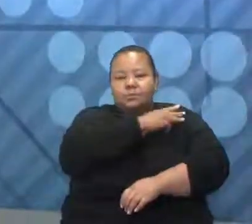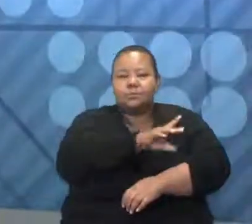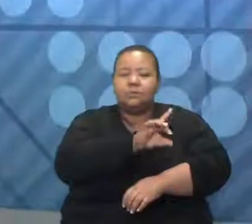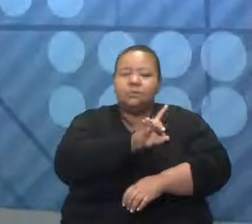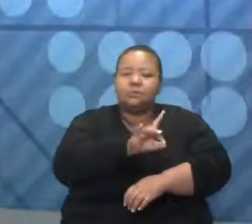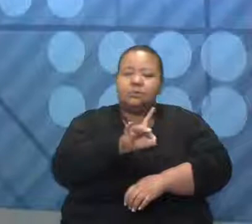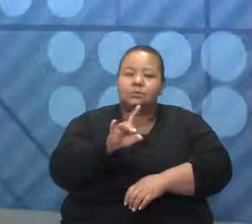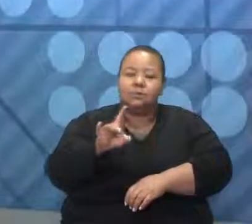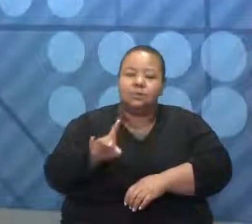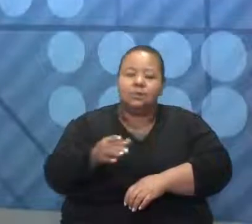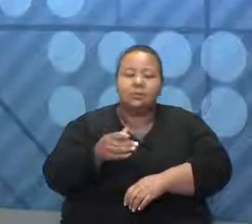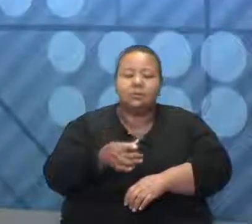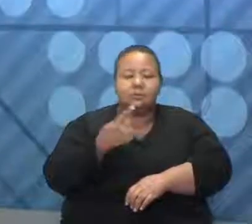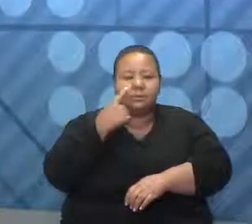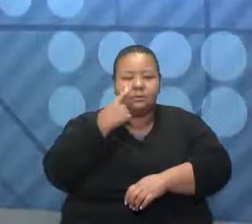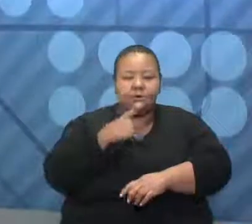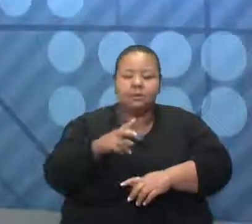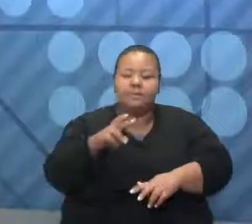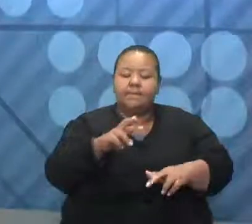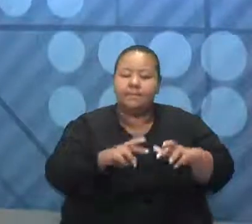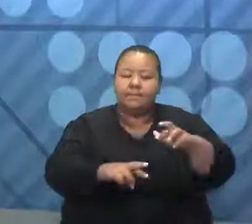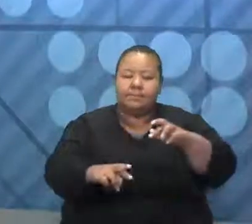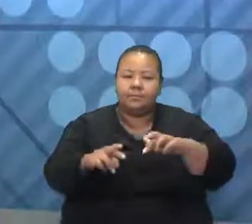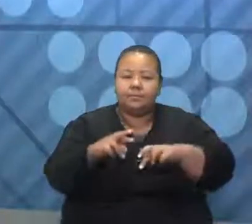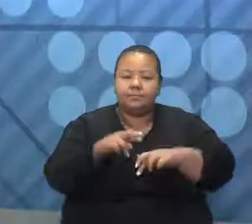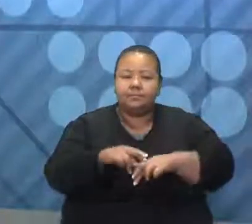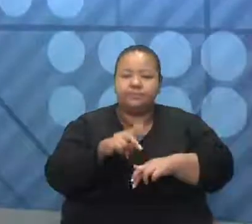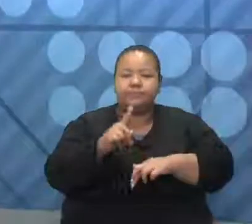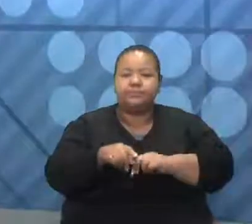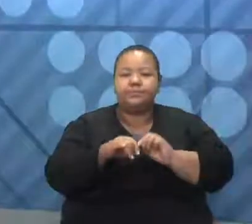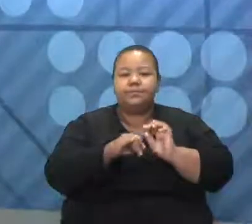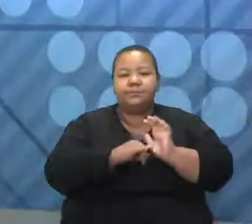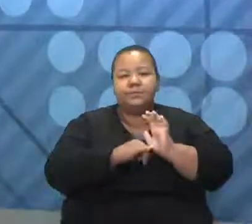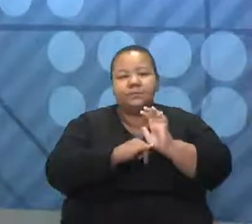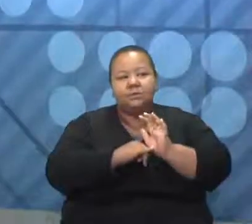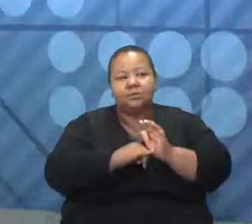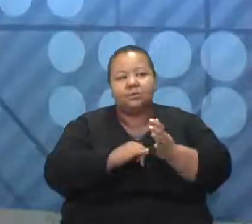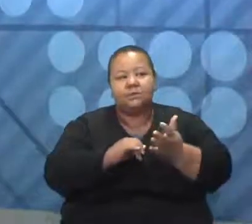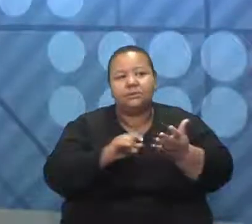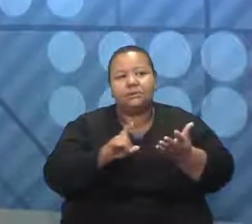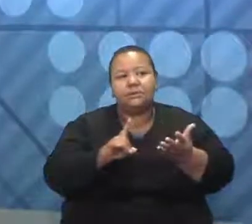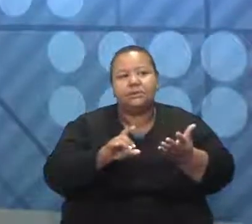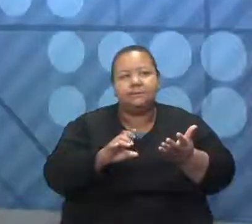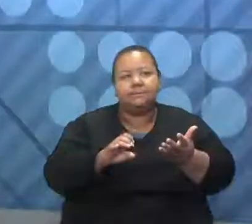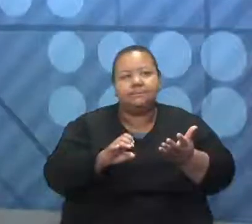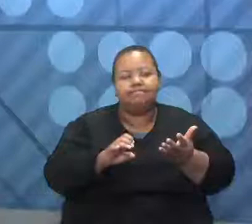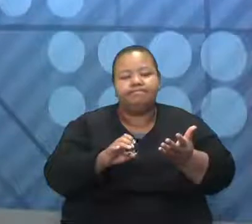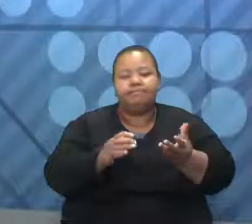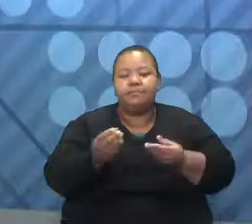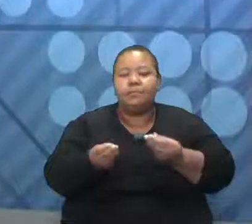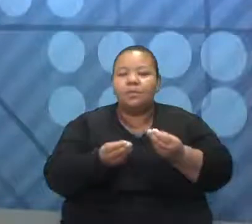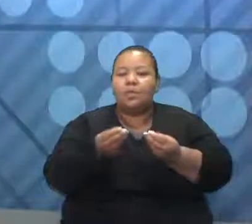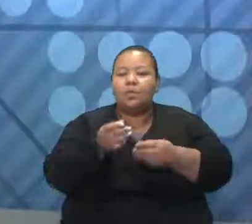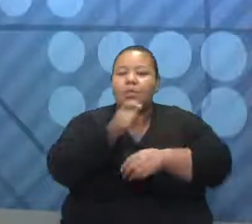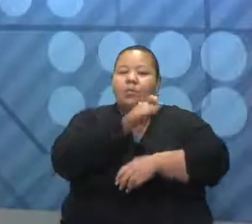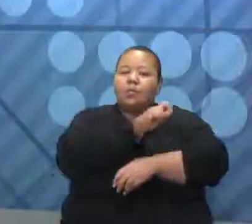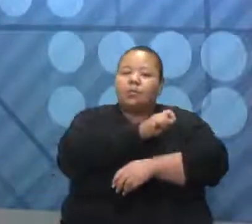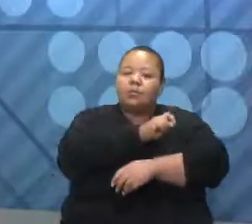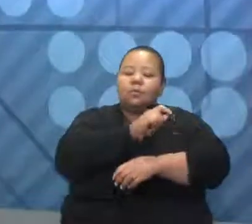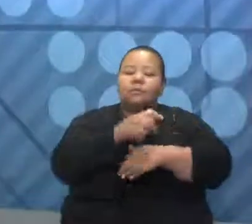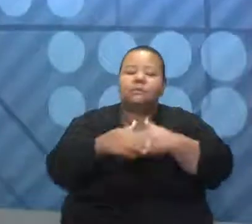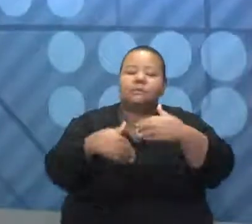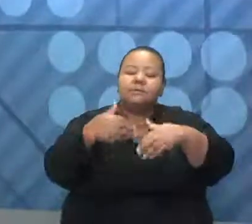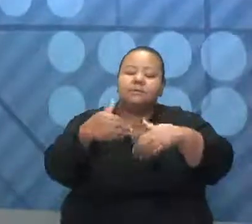um desses tem que ser analisado, esses indicadores. Indicadores para como que os alunos estão desenvolvendo em matemática,